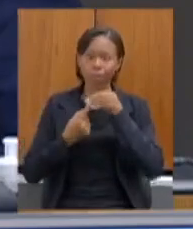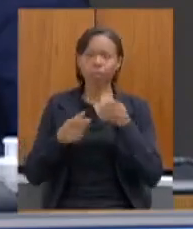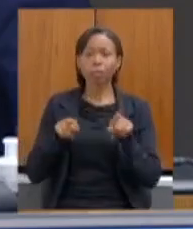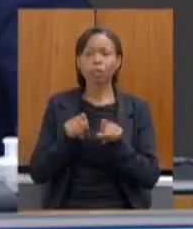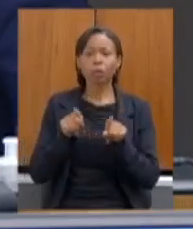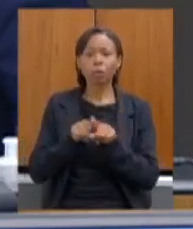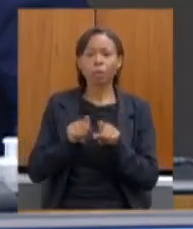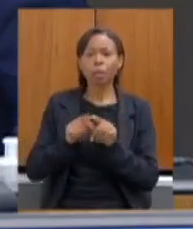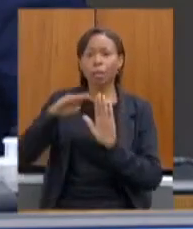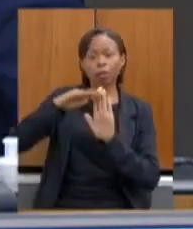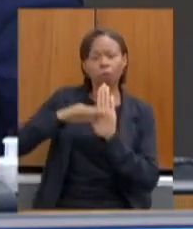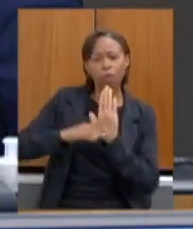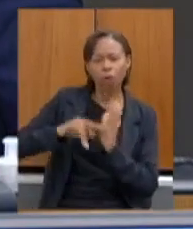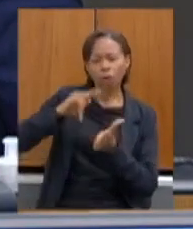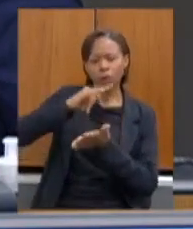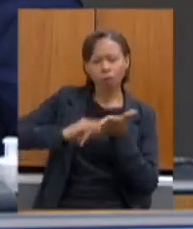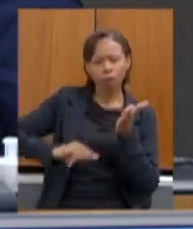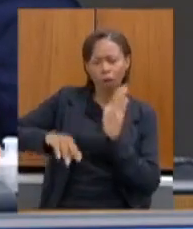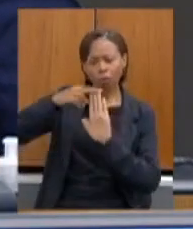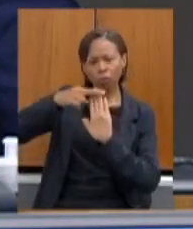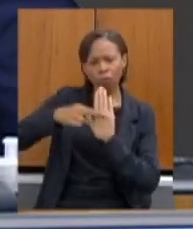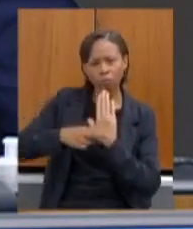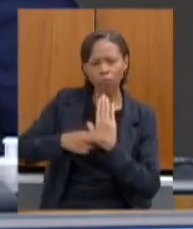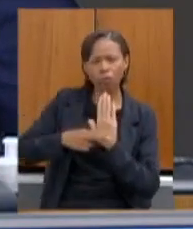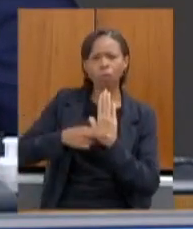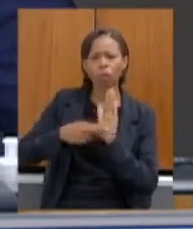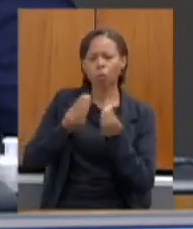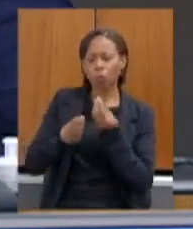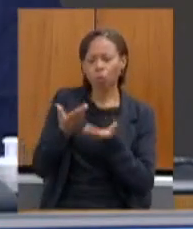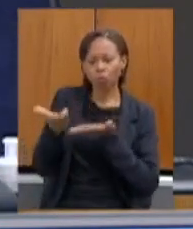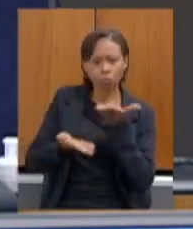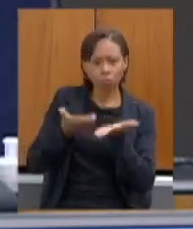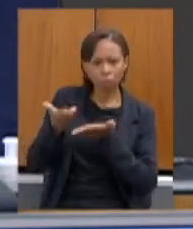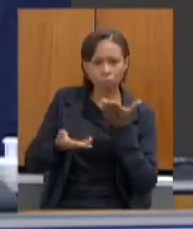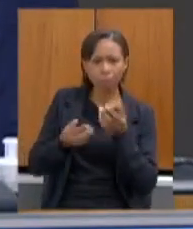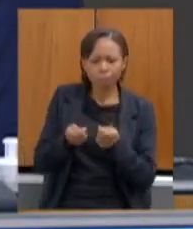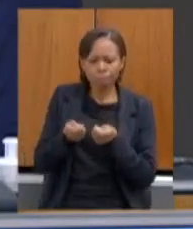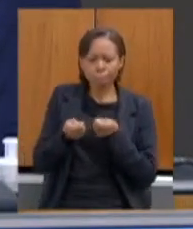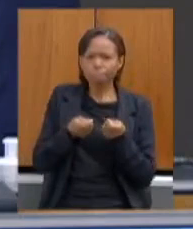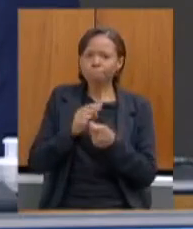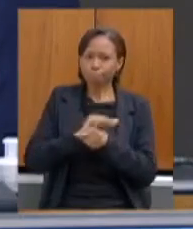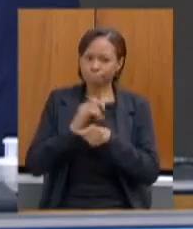de atendimento, uma atuação efetiva do Estado no controle da pandemia.